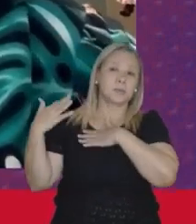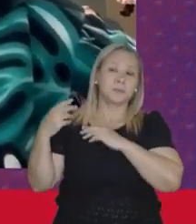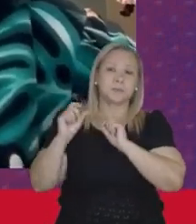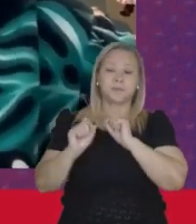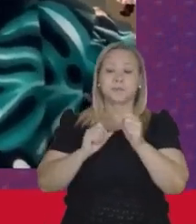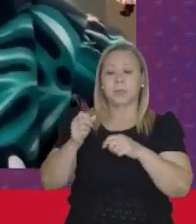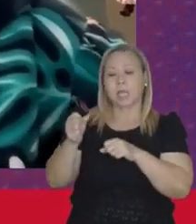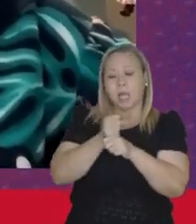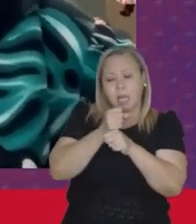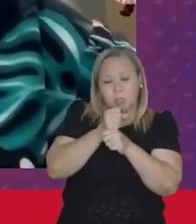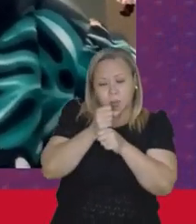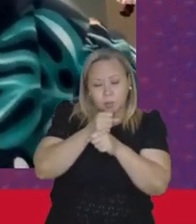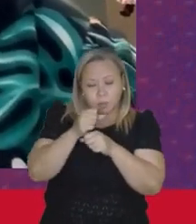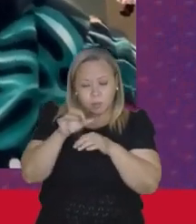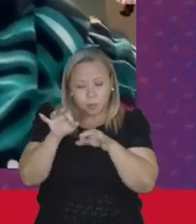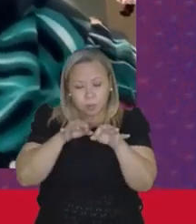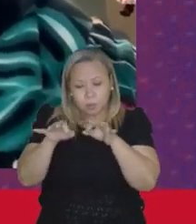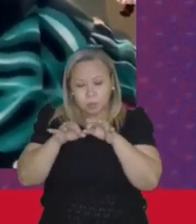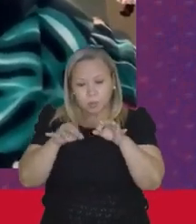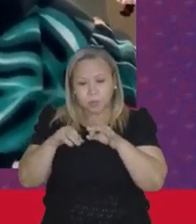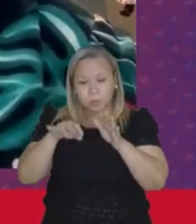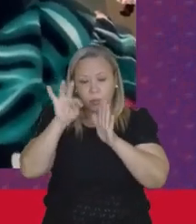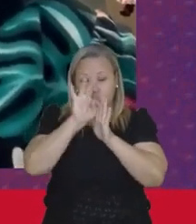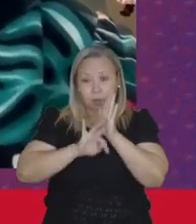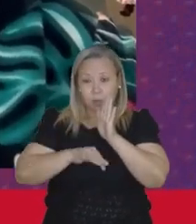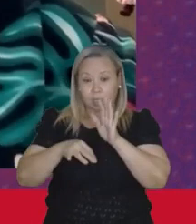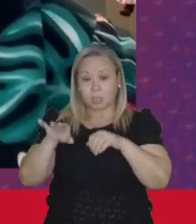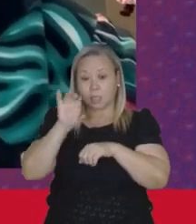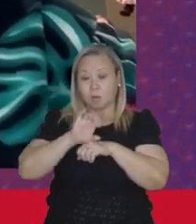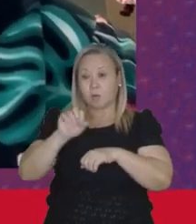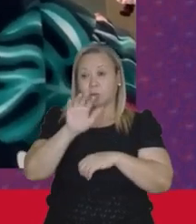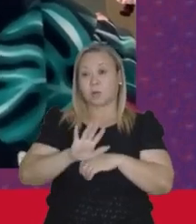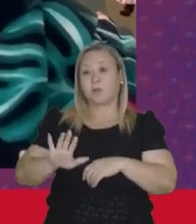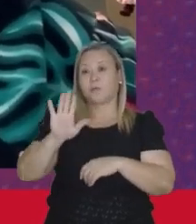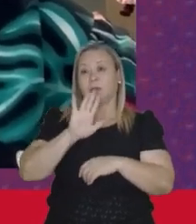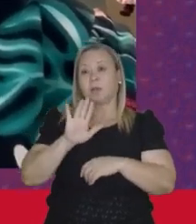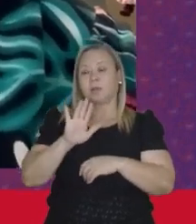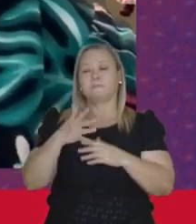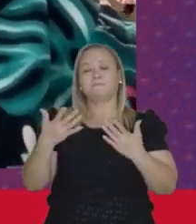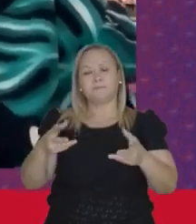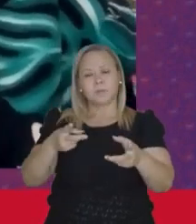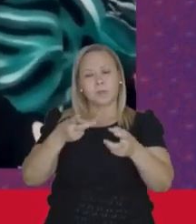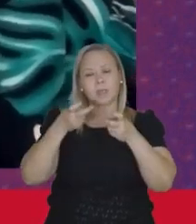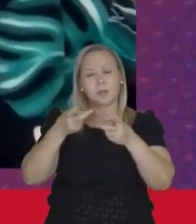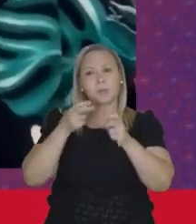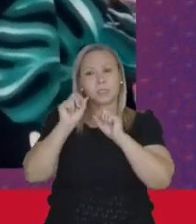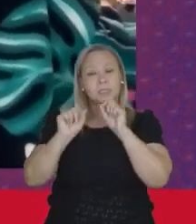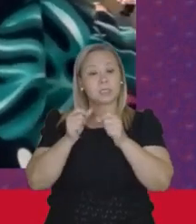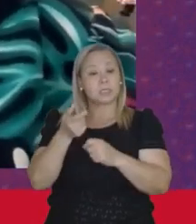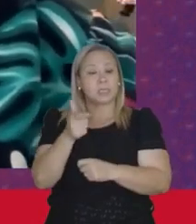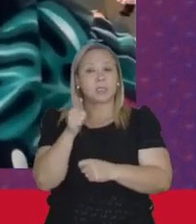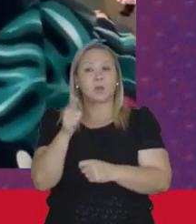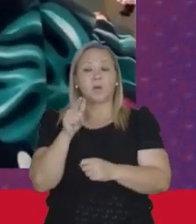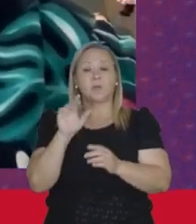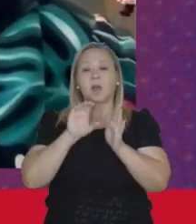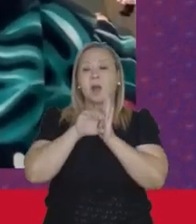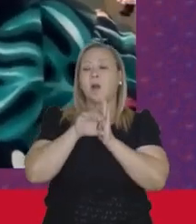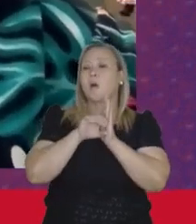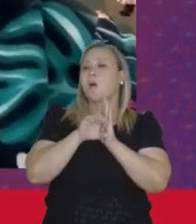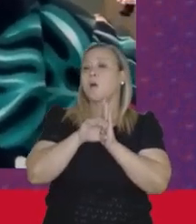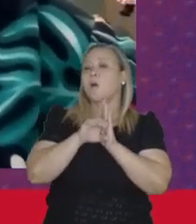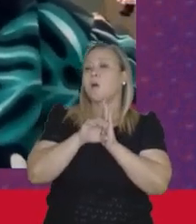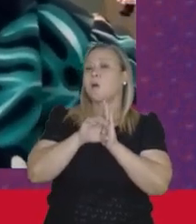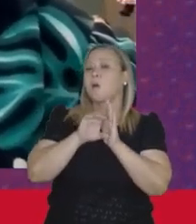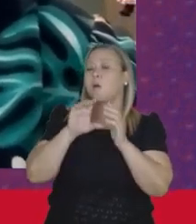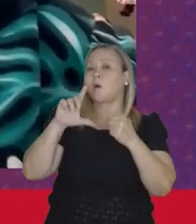para construir o texto da Constituição Federal. E notemos que não há um capítulo sobre pessoas